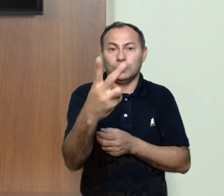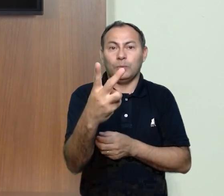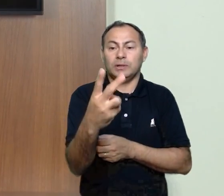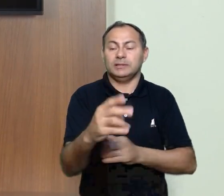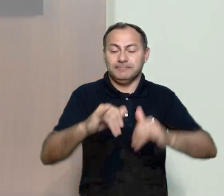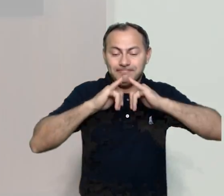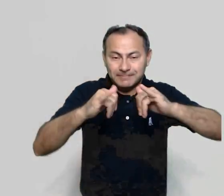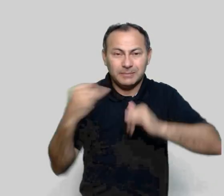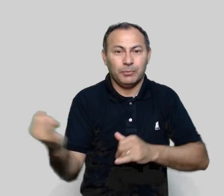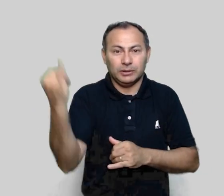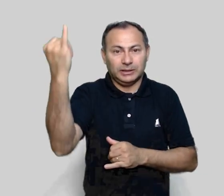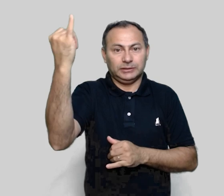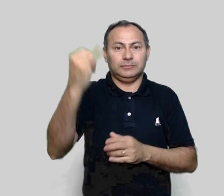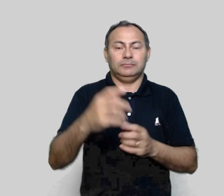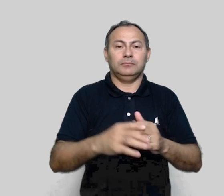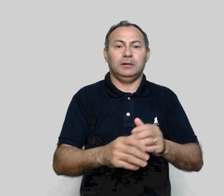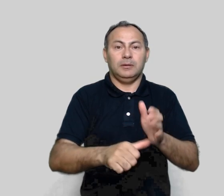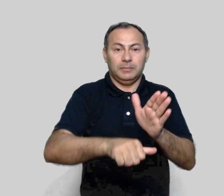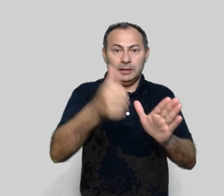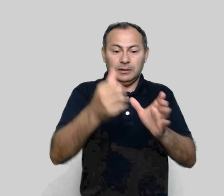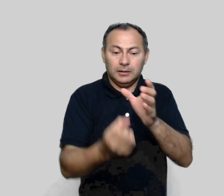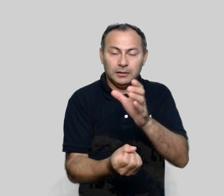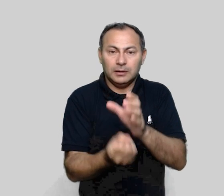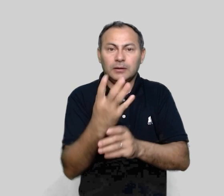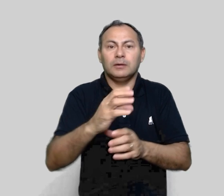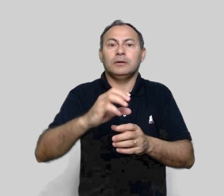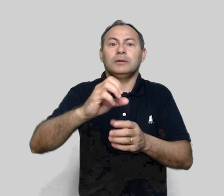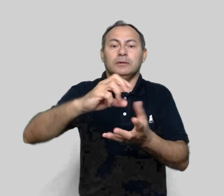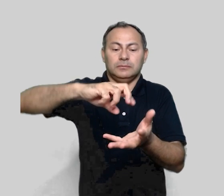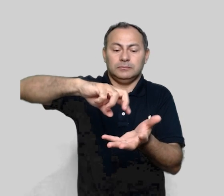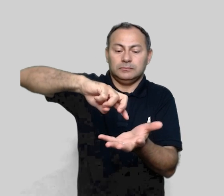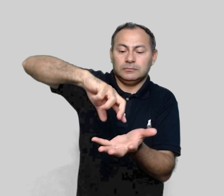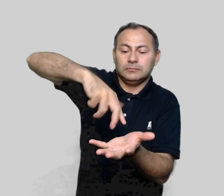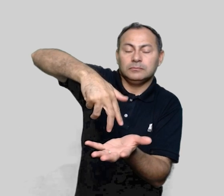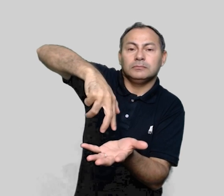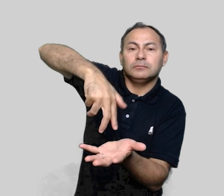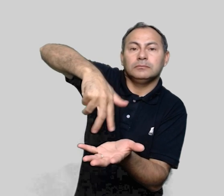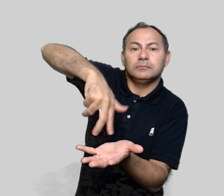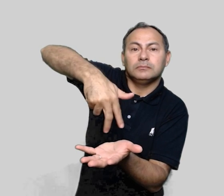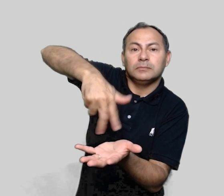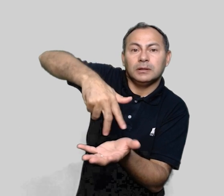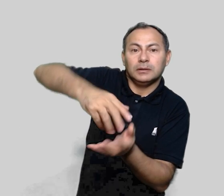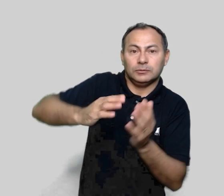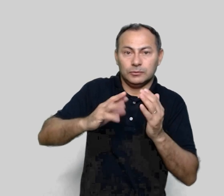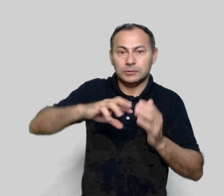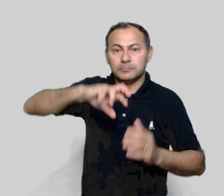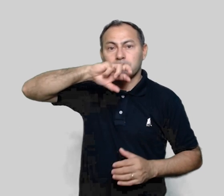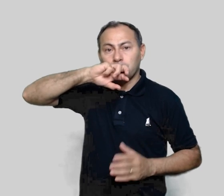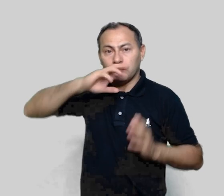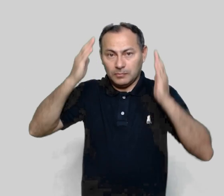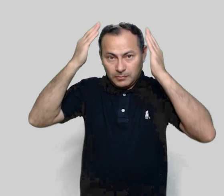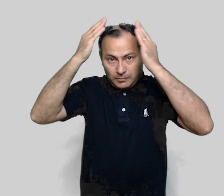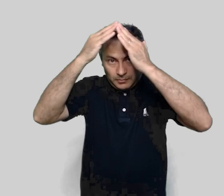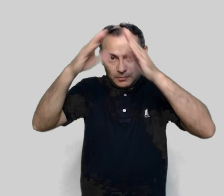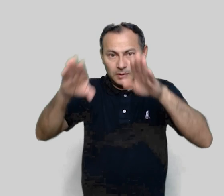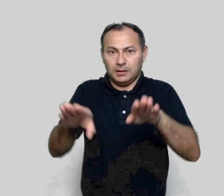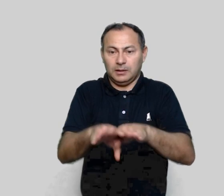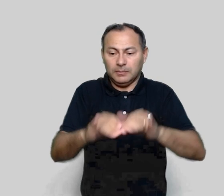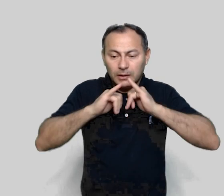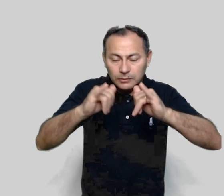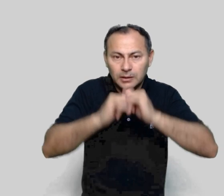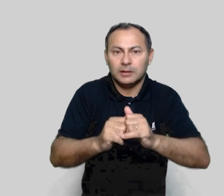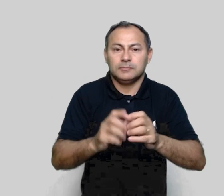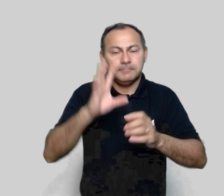grandes notícias. Primeiro, instituiu o Sínodo dos Bispos e também anunciou a